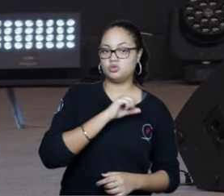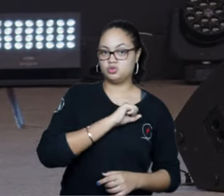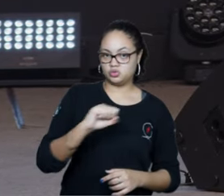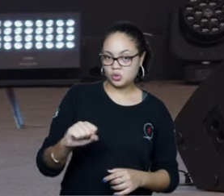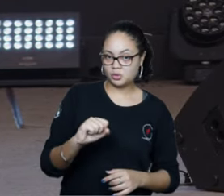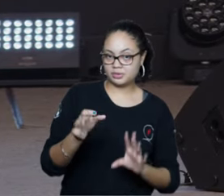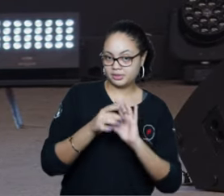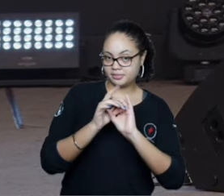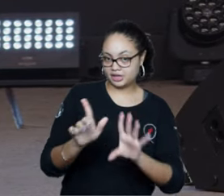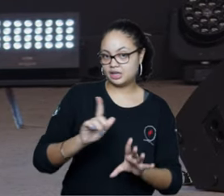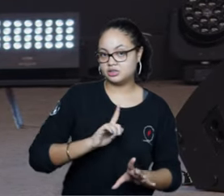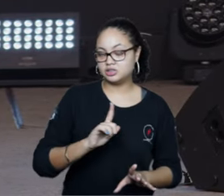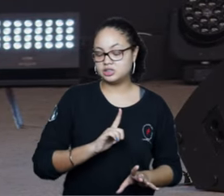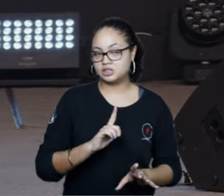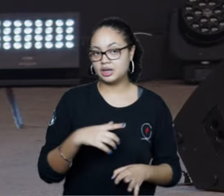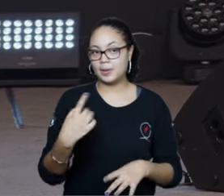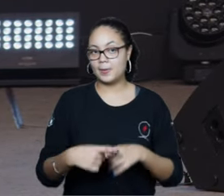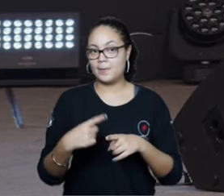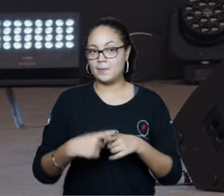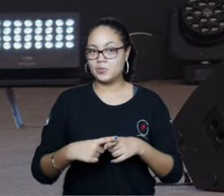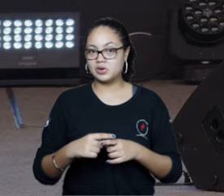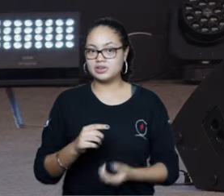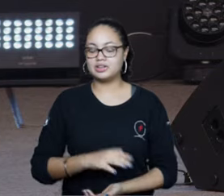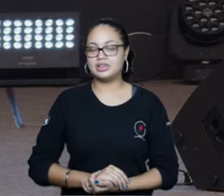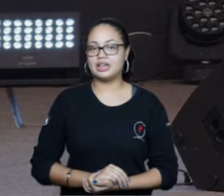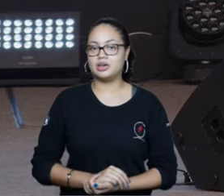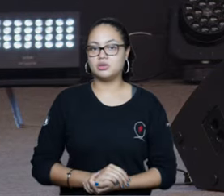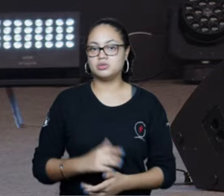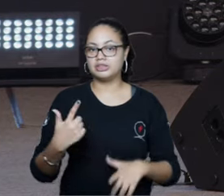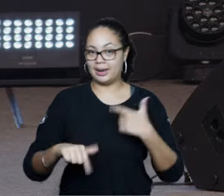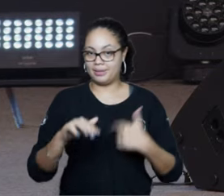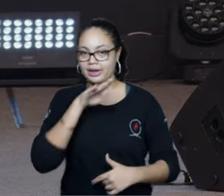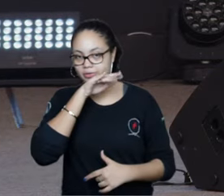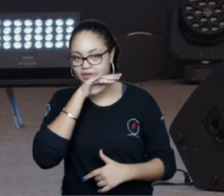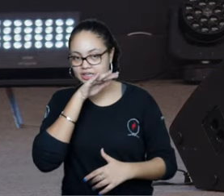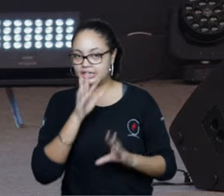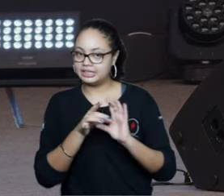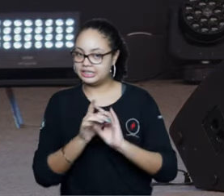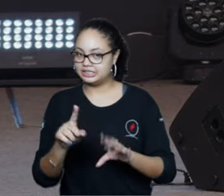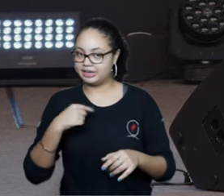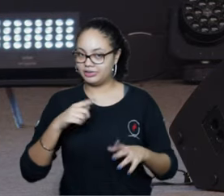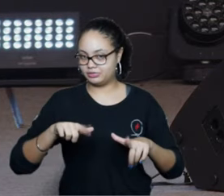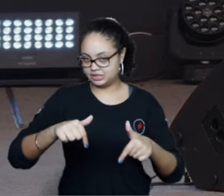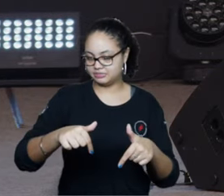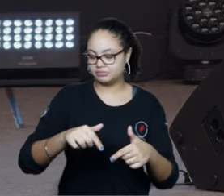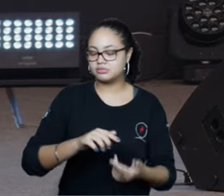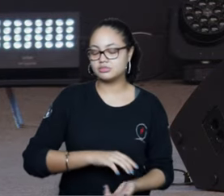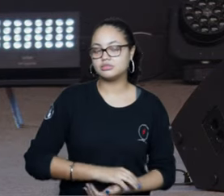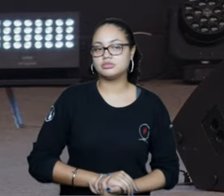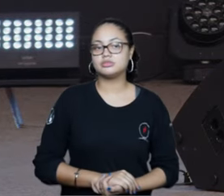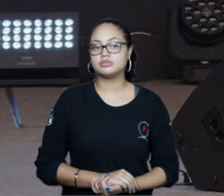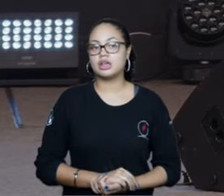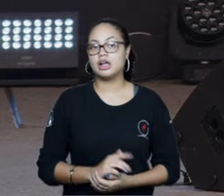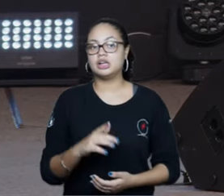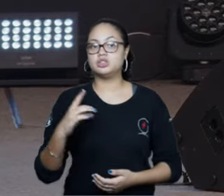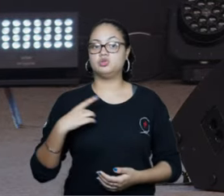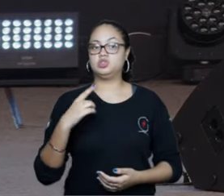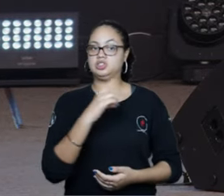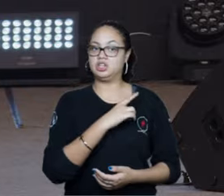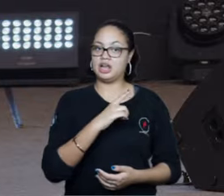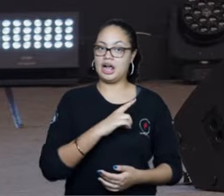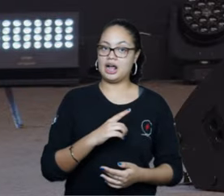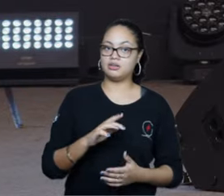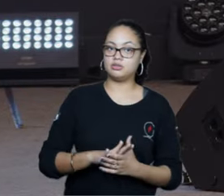porque o serviço ruim ele deixava eu fazer aí nós temos um diácono que